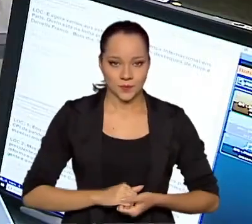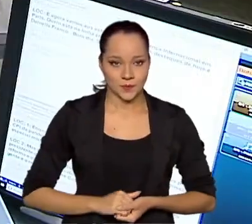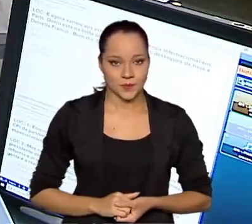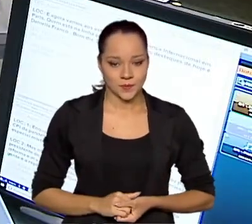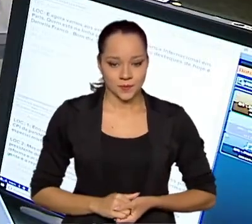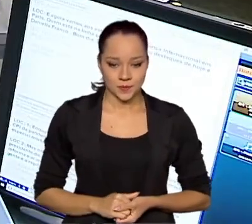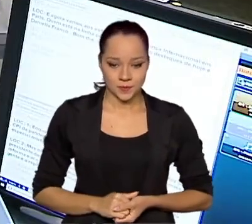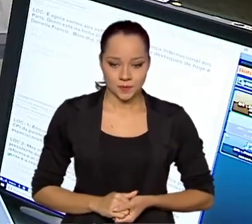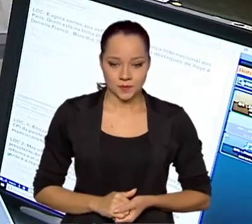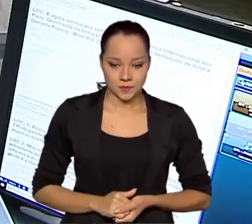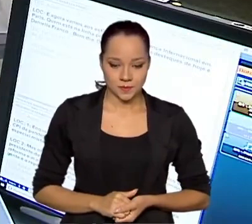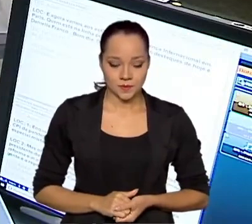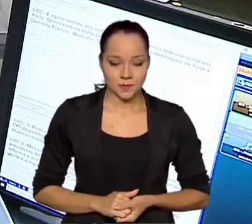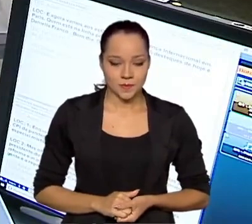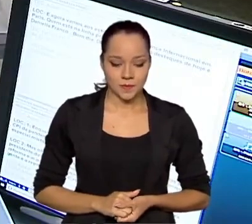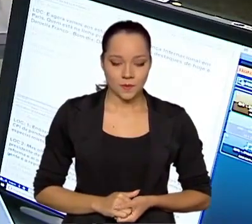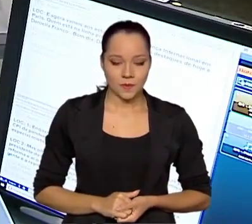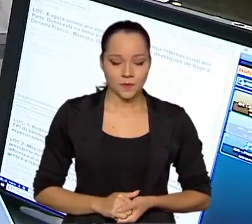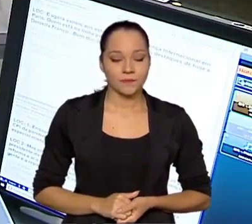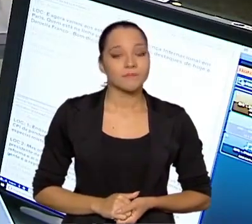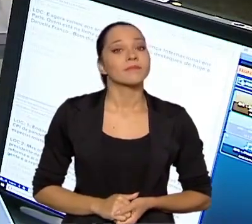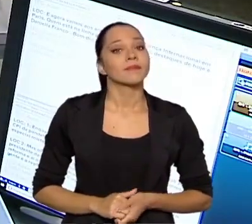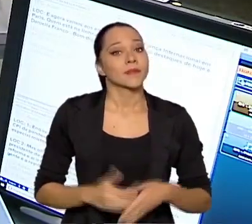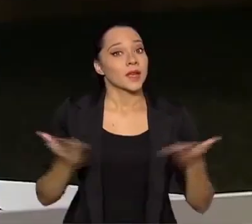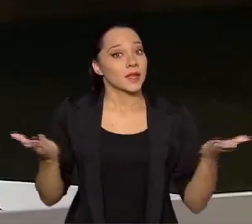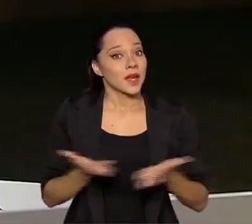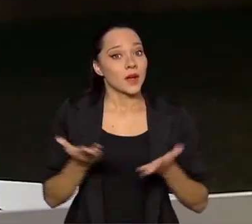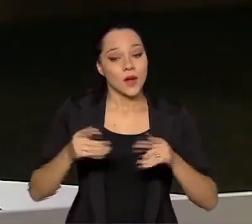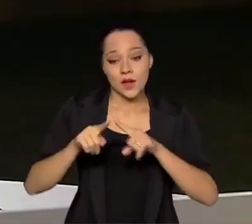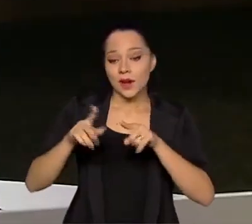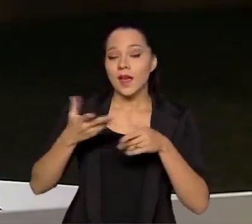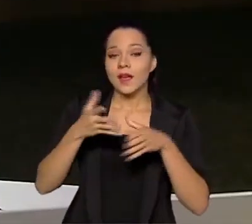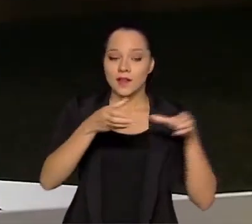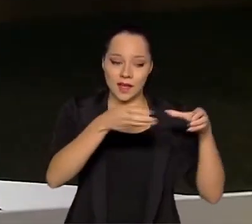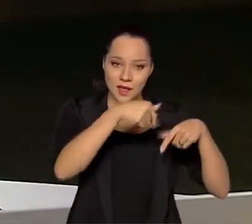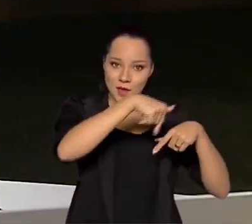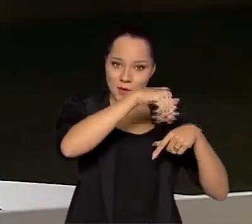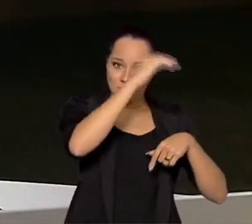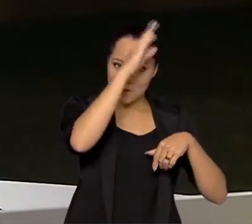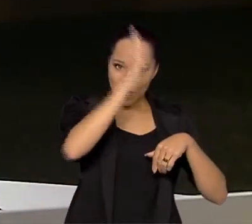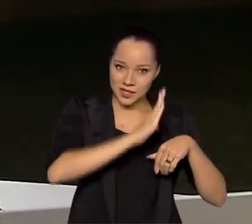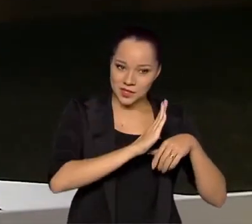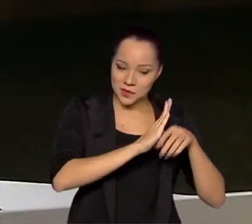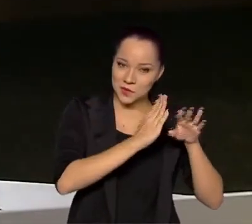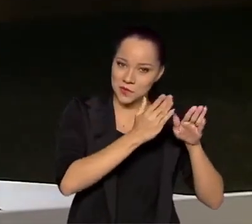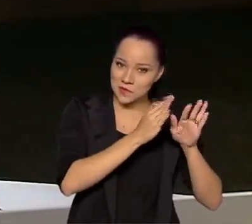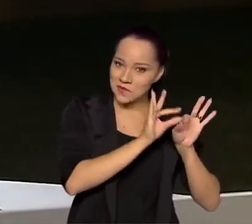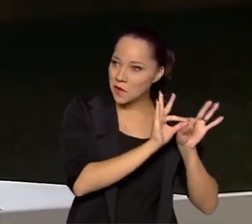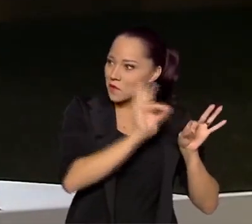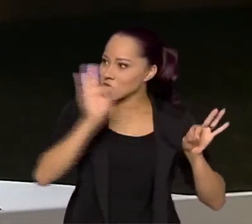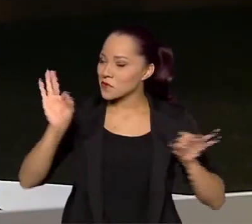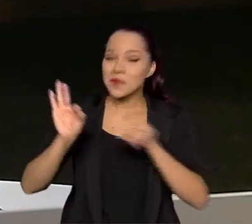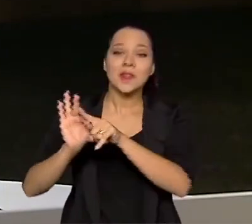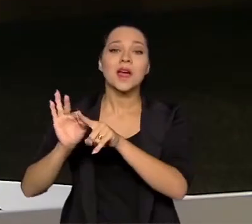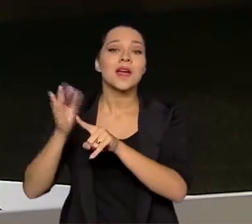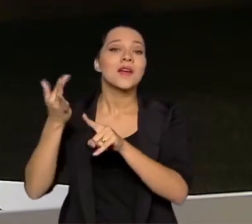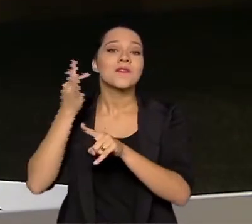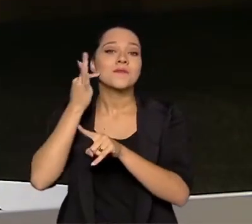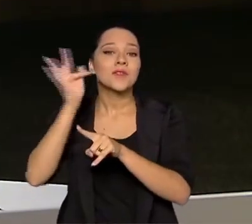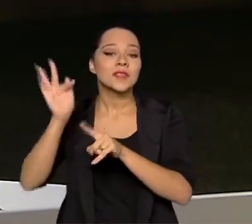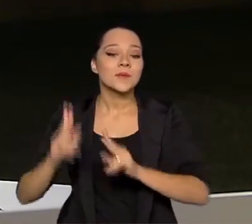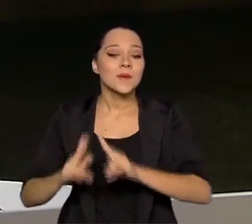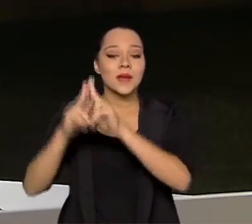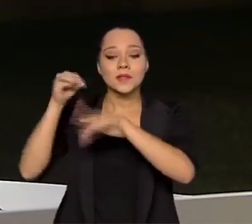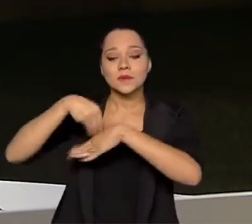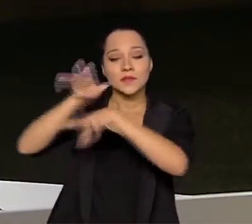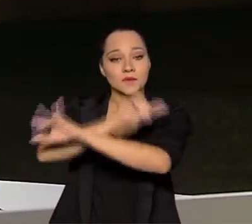Repórter Nacional. E agora vamos aos estúdios da Rádio França Internacional em Paris. Quem está na linha pronta para passar os destaques de